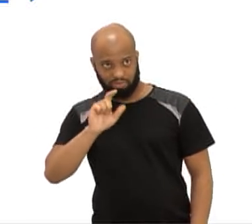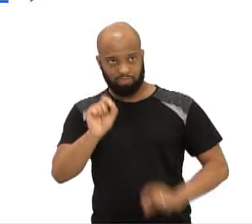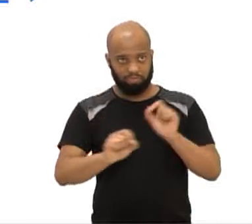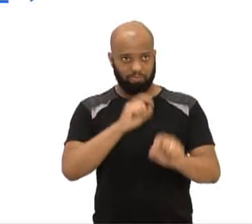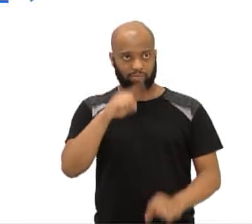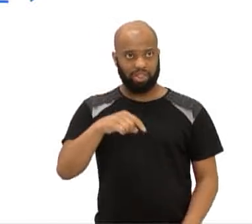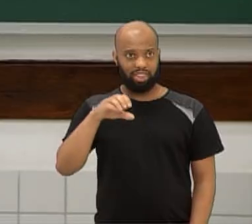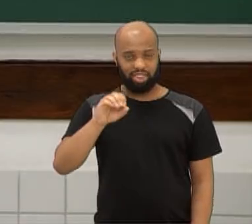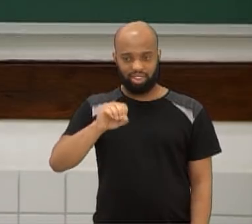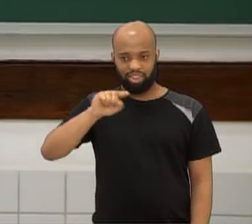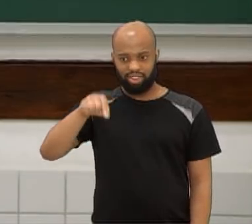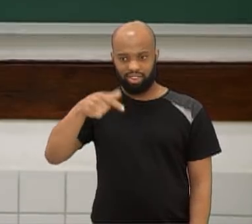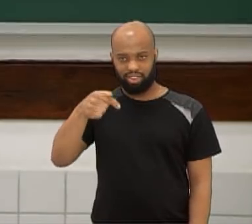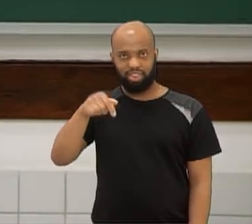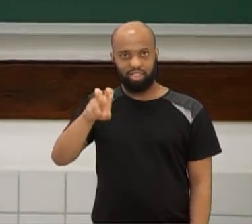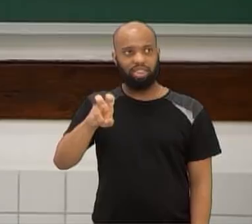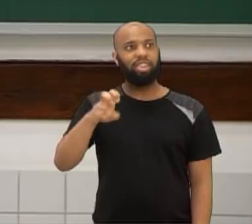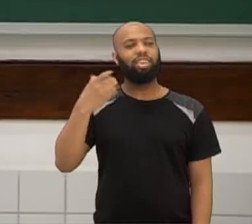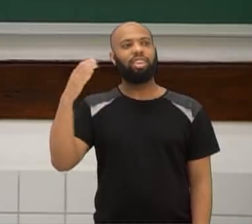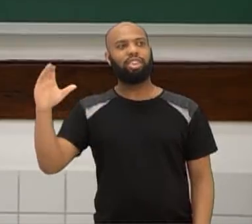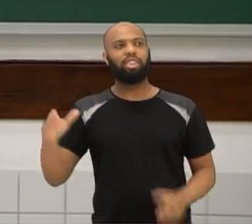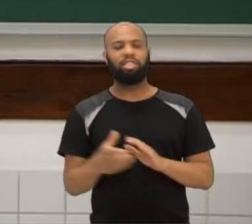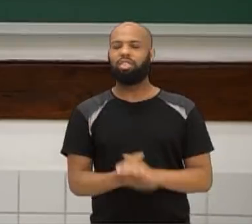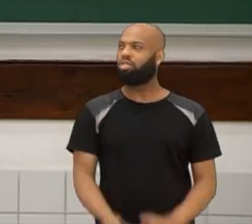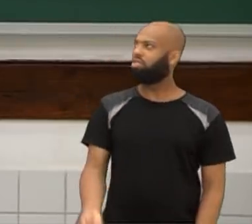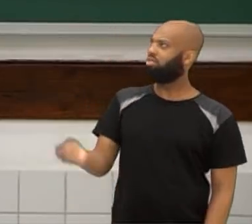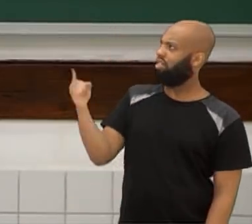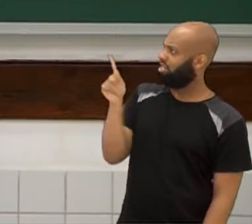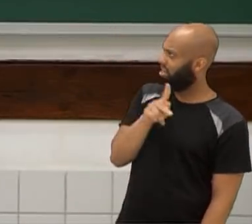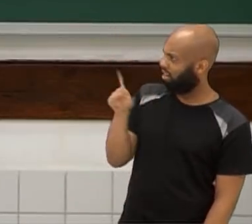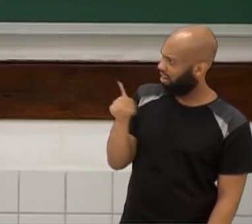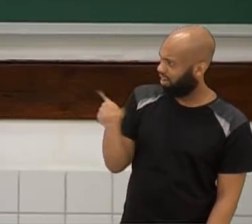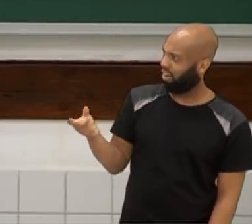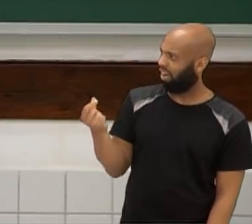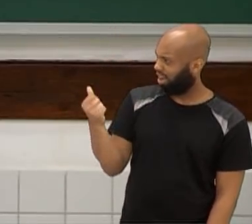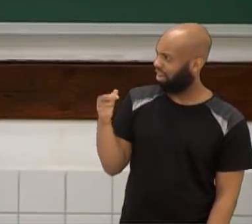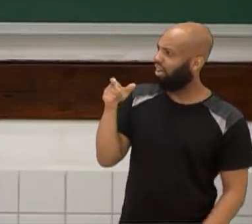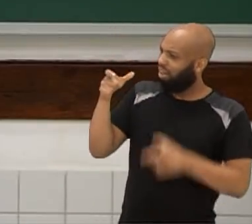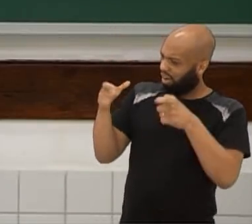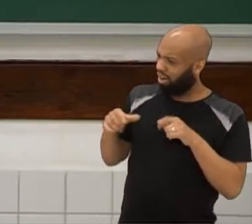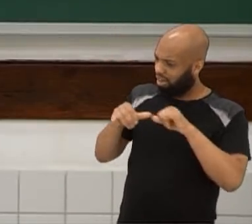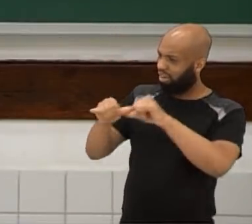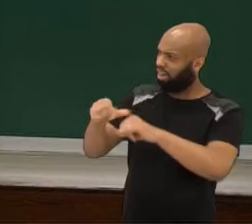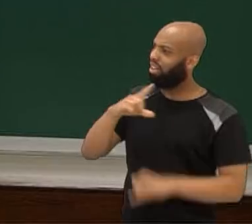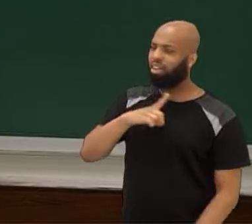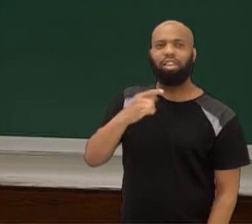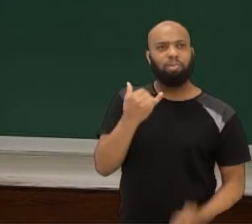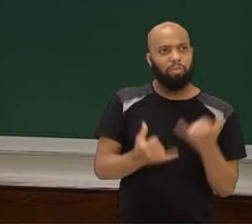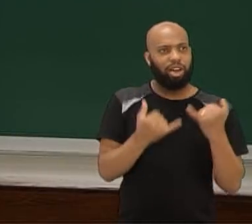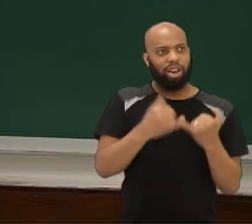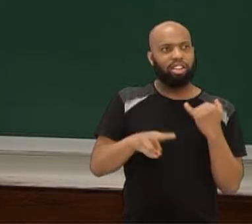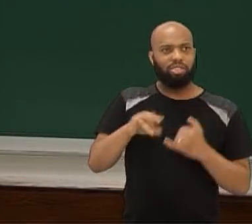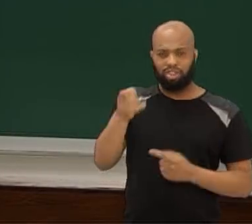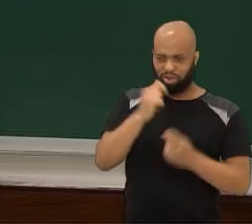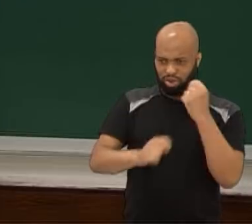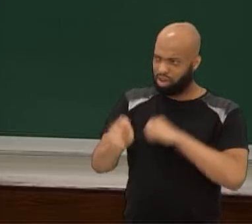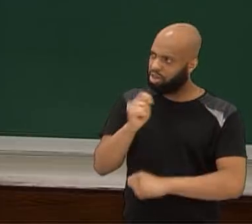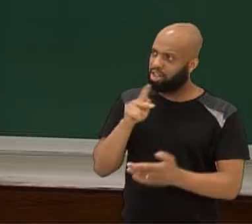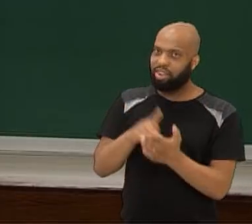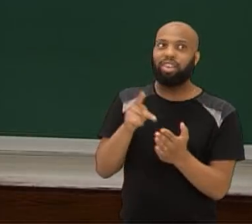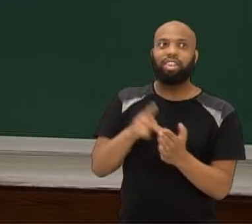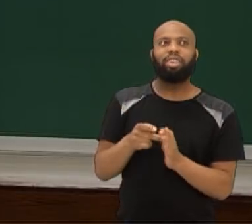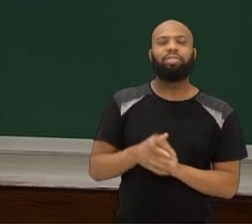ali 74 centavos. Nossa, professor, mas esses preços, que mercado, realmente parece que a gente vai